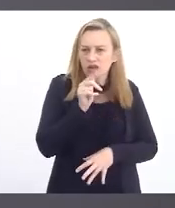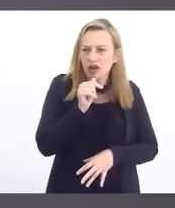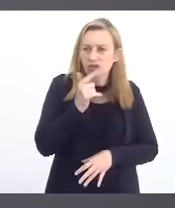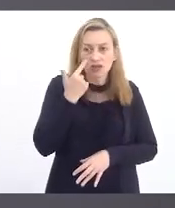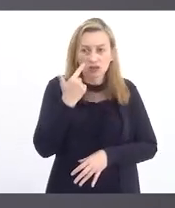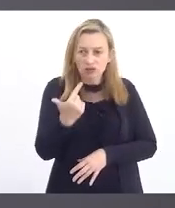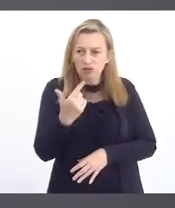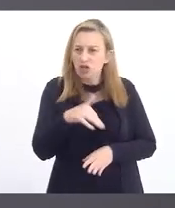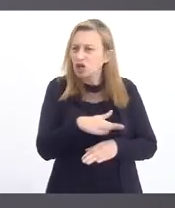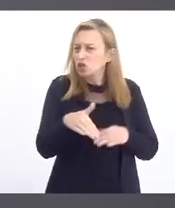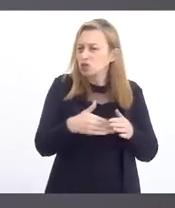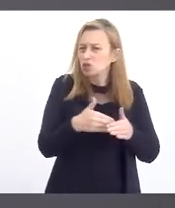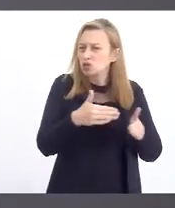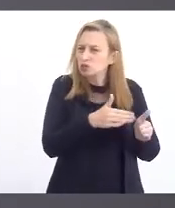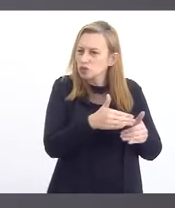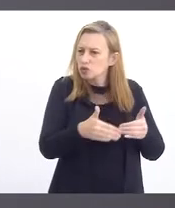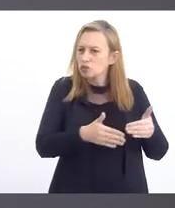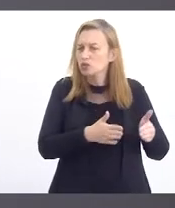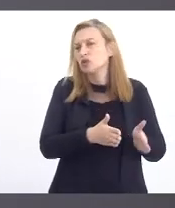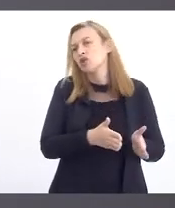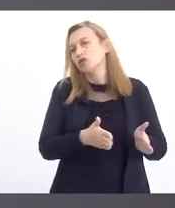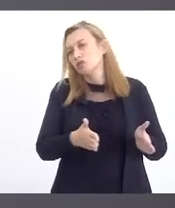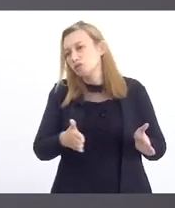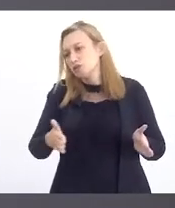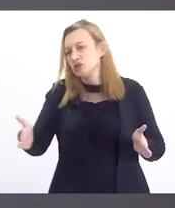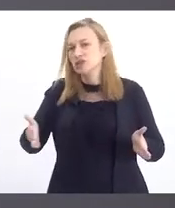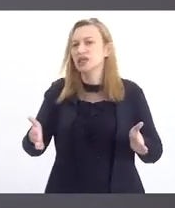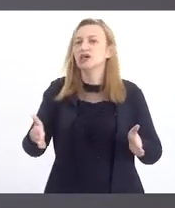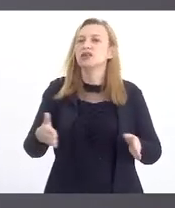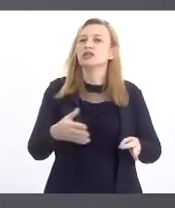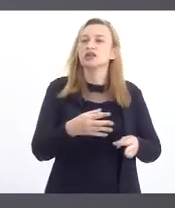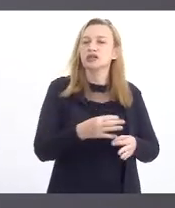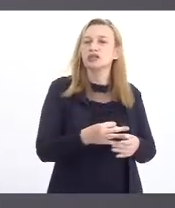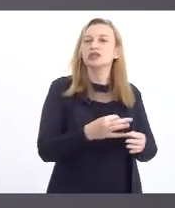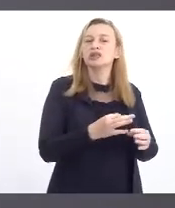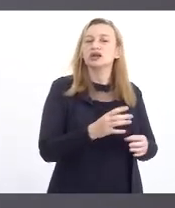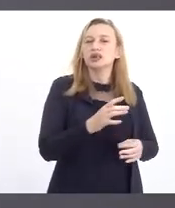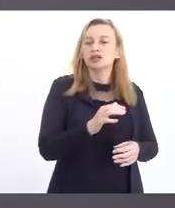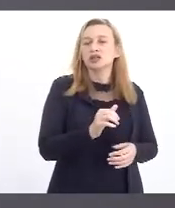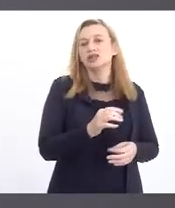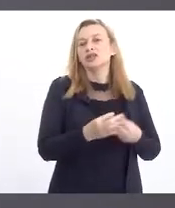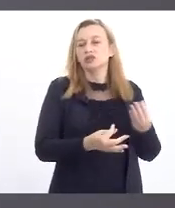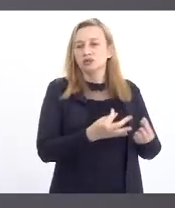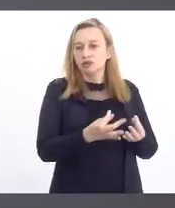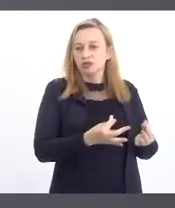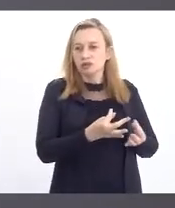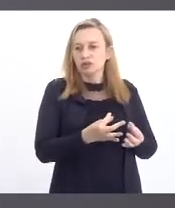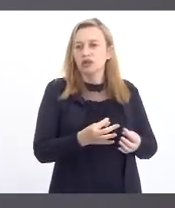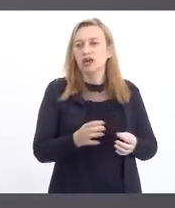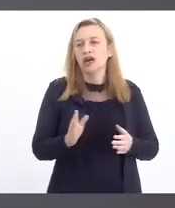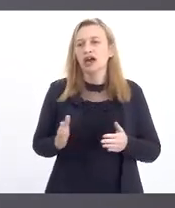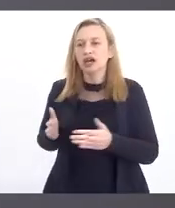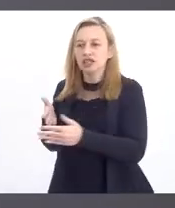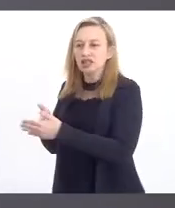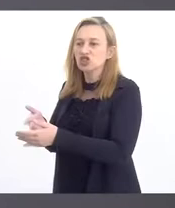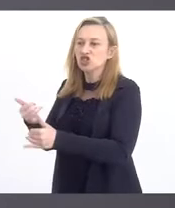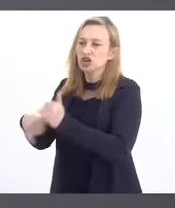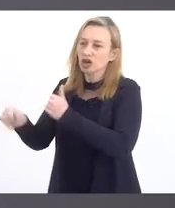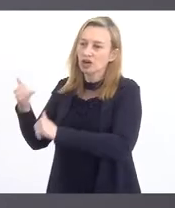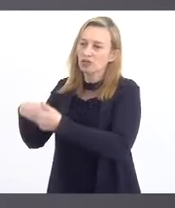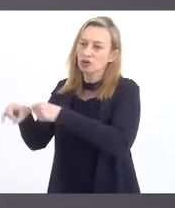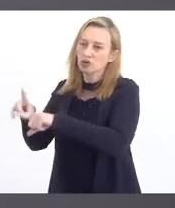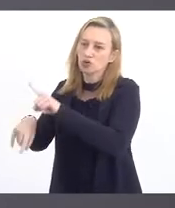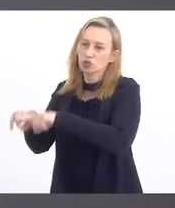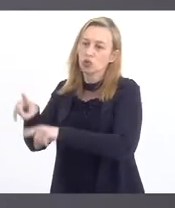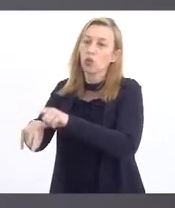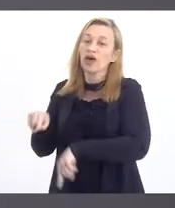viram que era toda a etapa do processo de tratamento. Vai desde a floculação, decantação, filtração, desinfecção, produtos químicos. Essa fase já é a fase